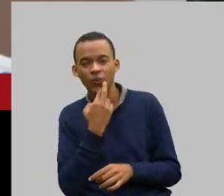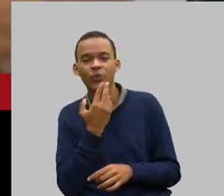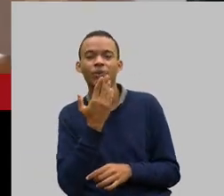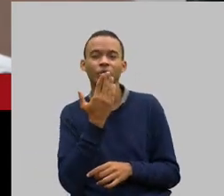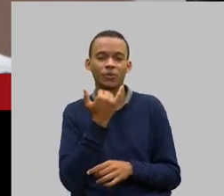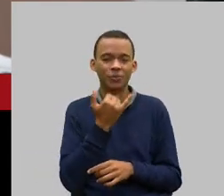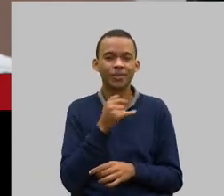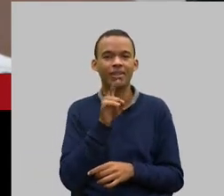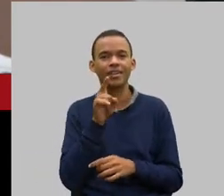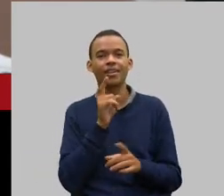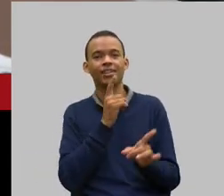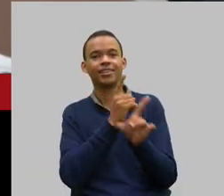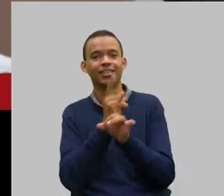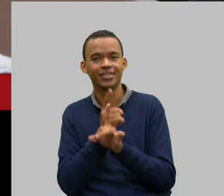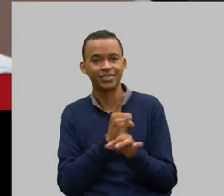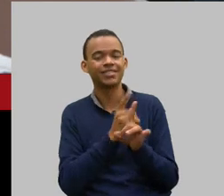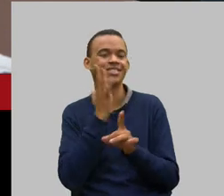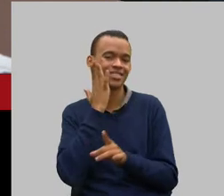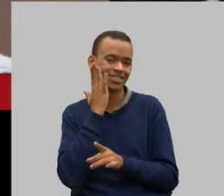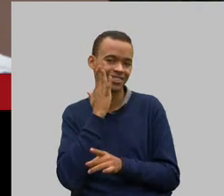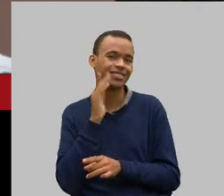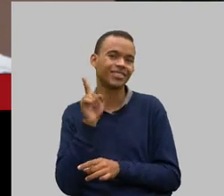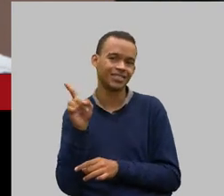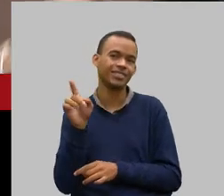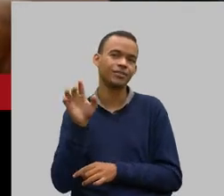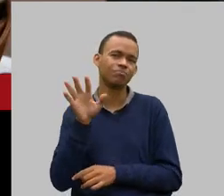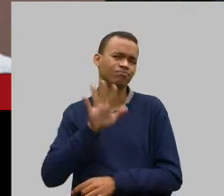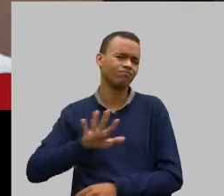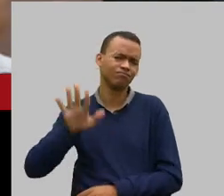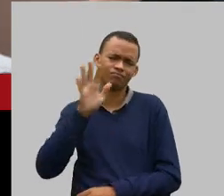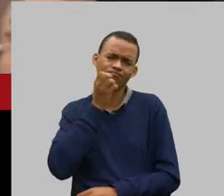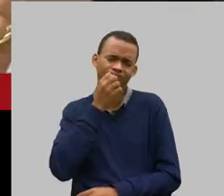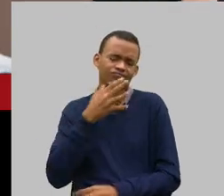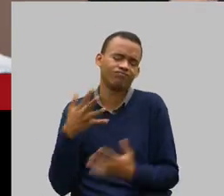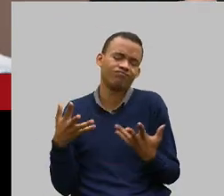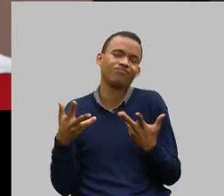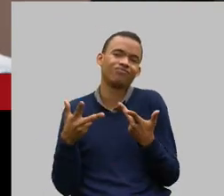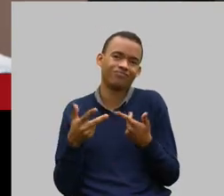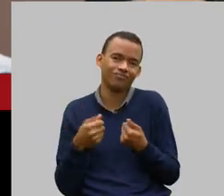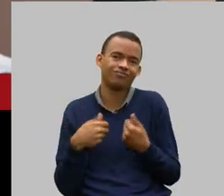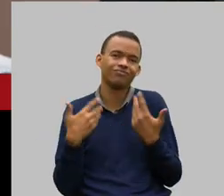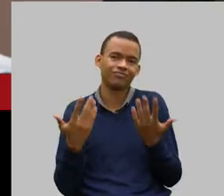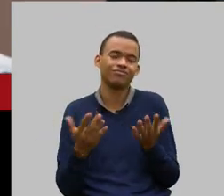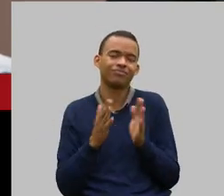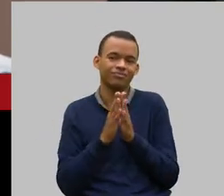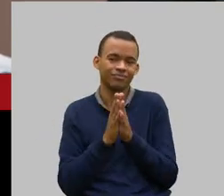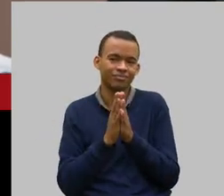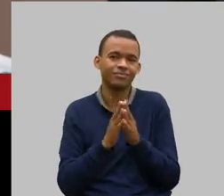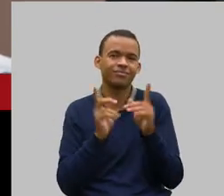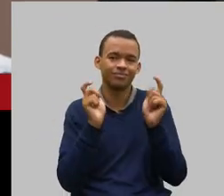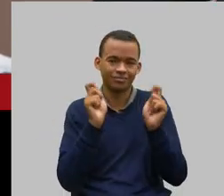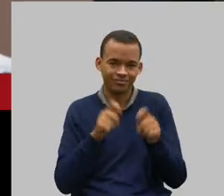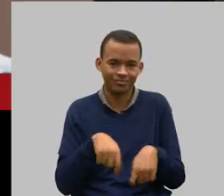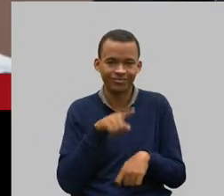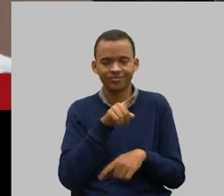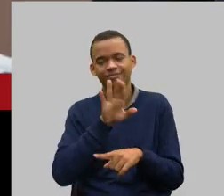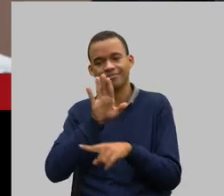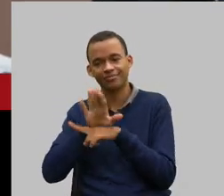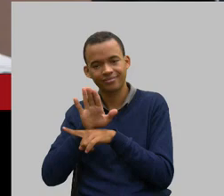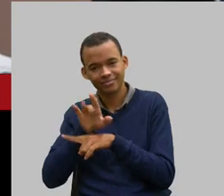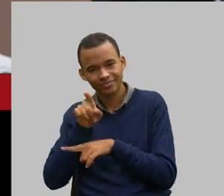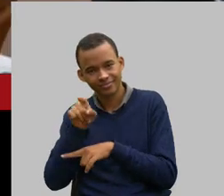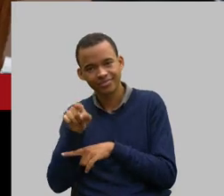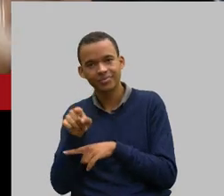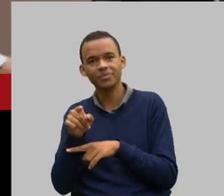lá já sabe o tanto que a nossa cidade a nossa região é maravil e eu tenho certeza que irá contemplar a gente agora durante